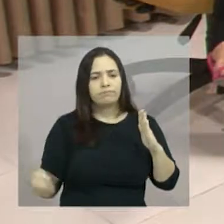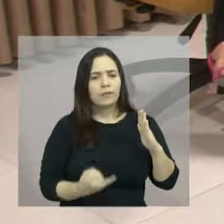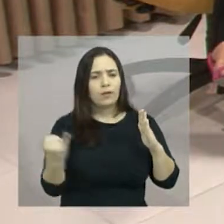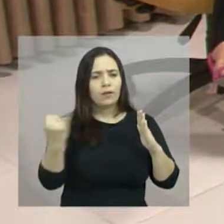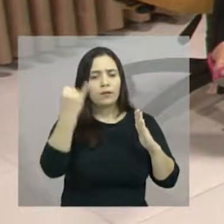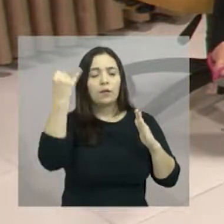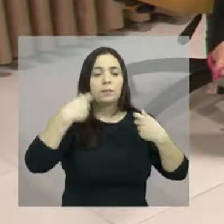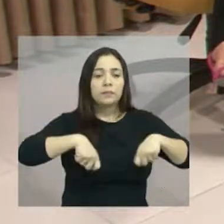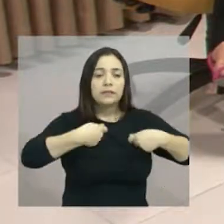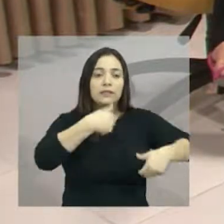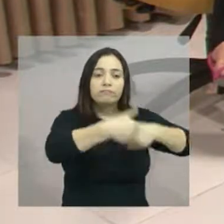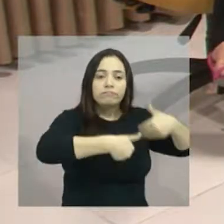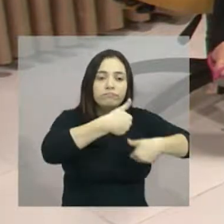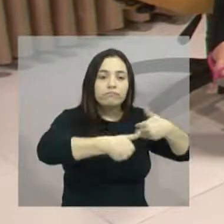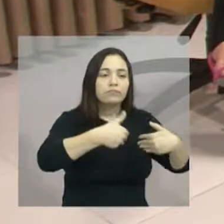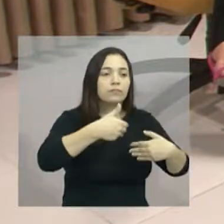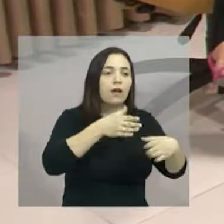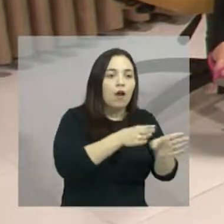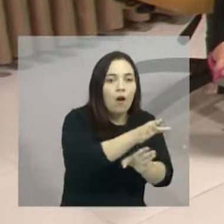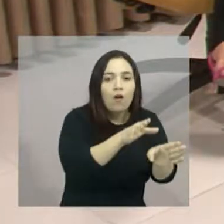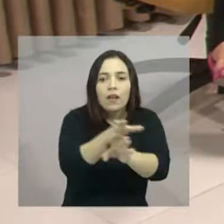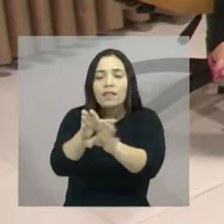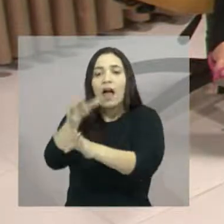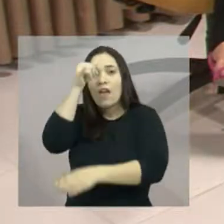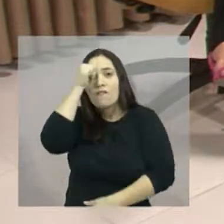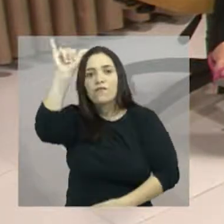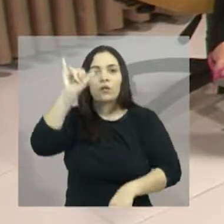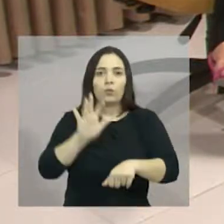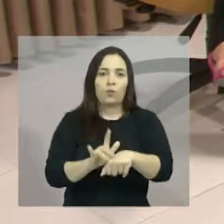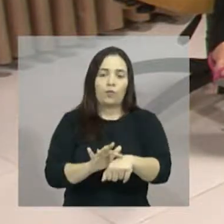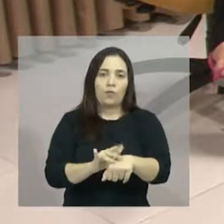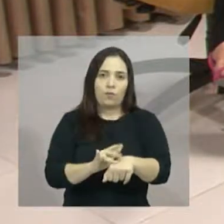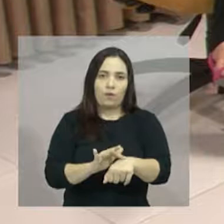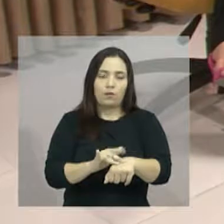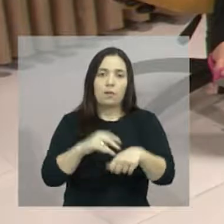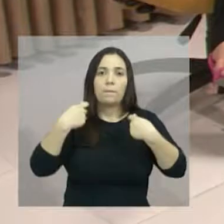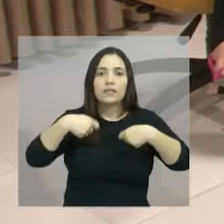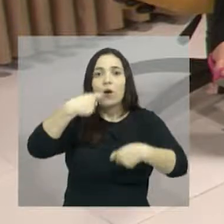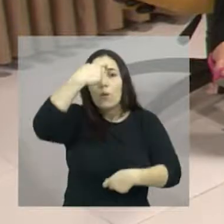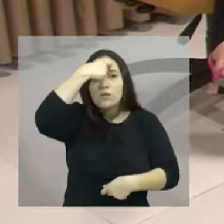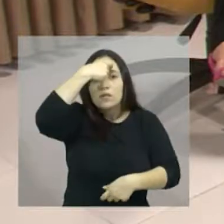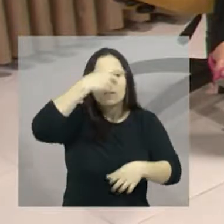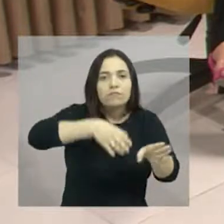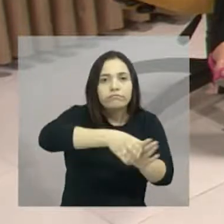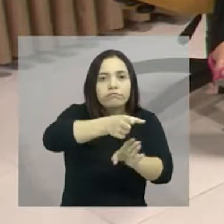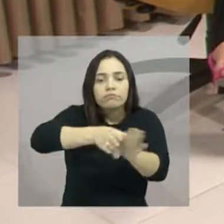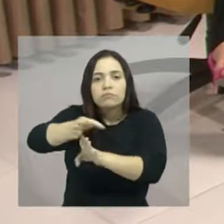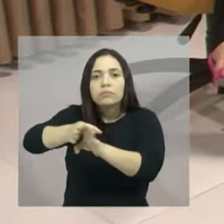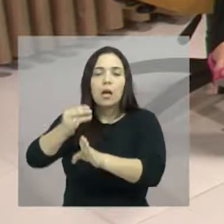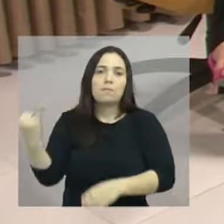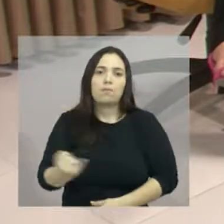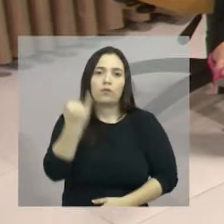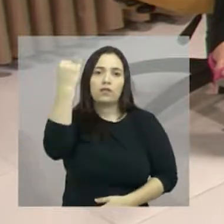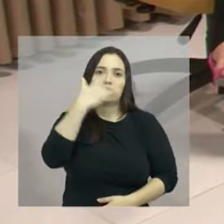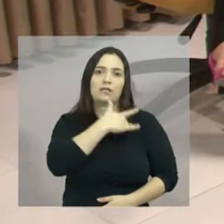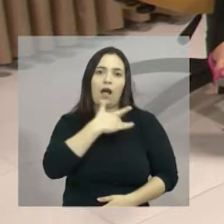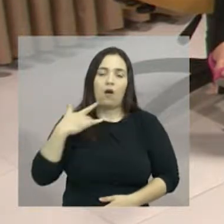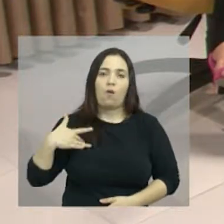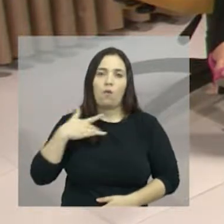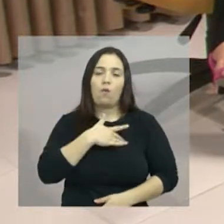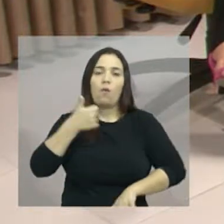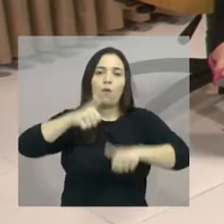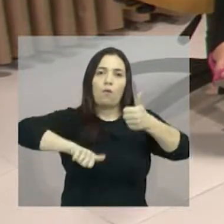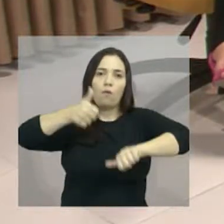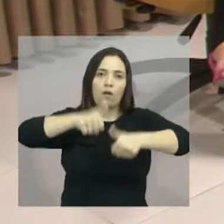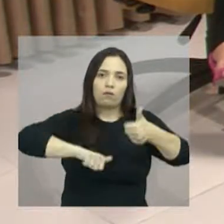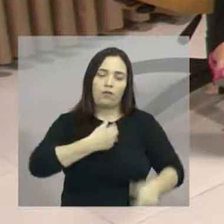a prevenção, fortalecer as pessoas, a consciência das pessoas de uma saúde para a qualidade de vida.